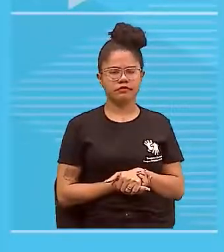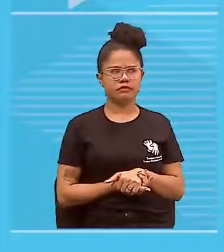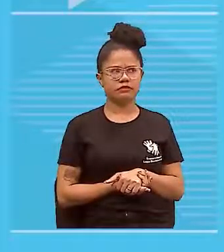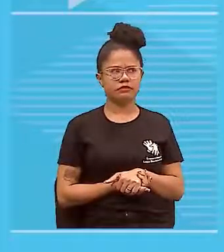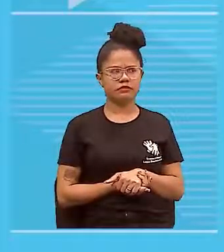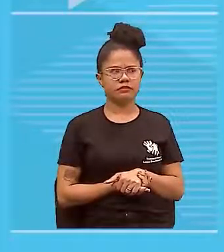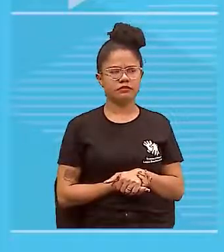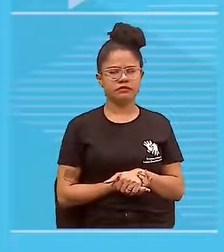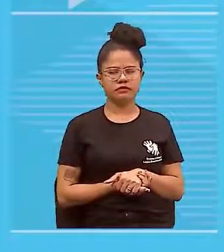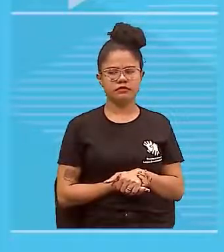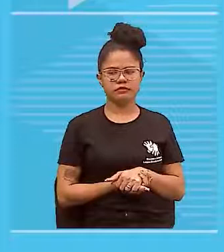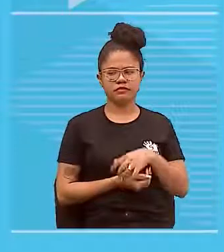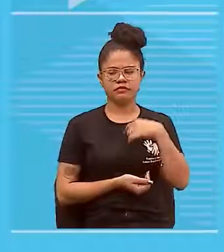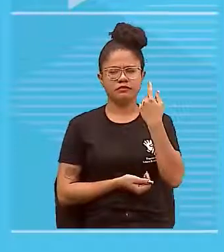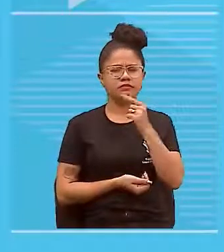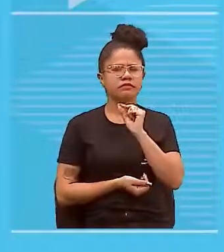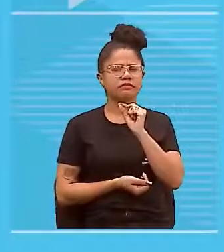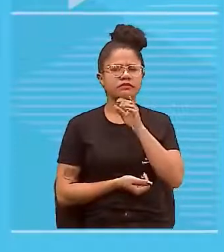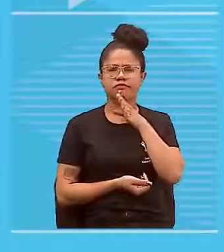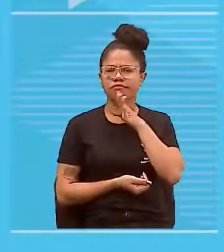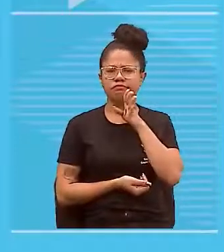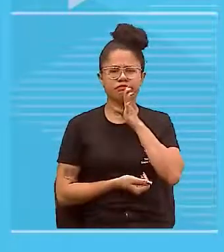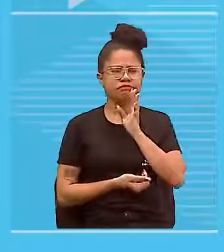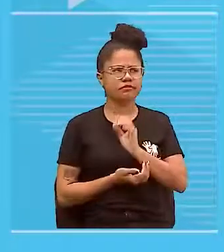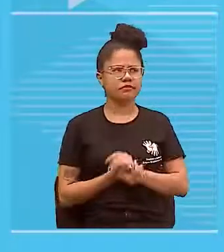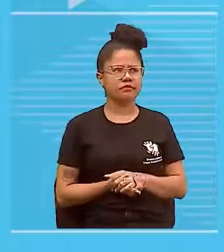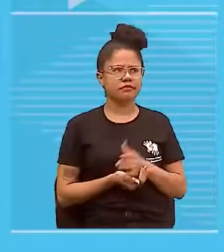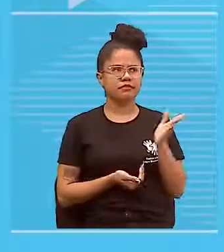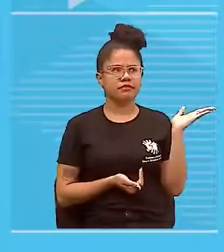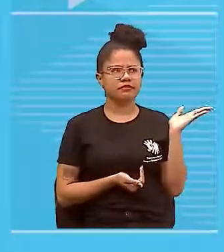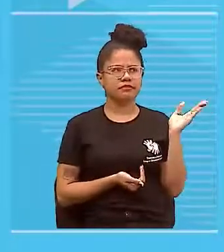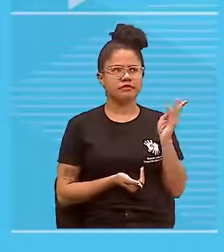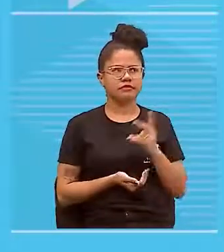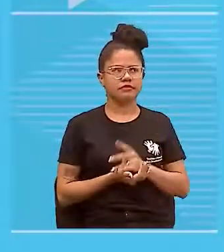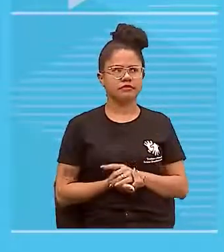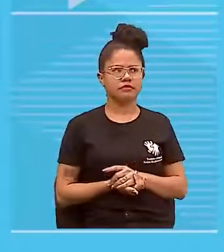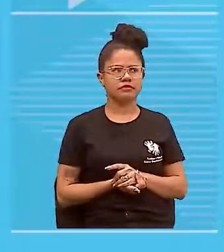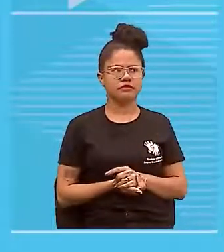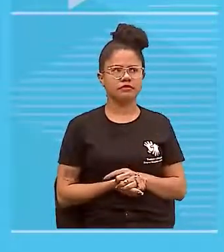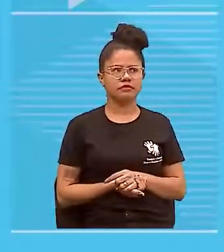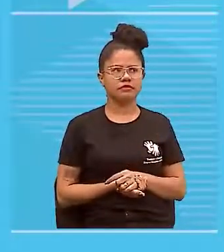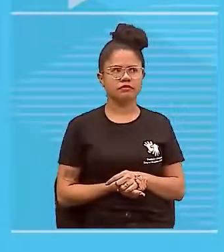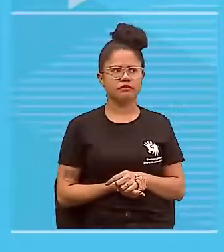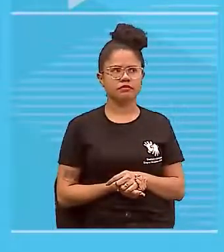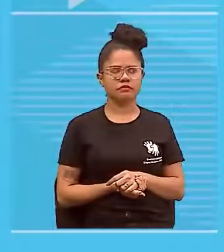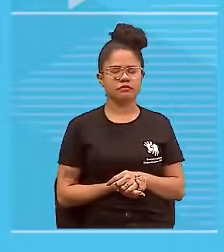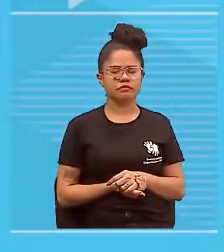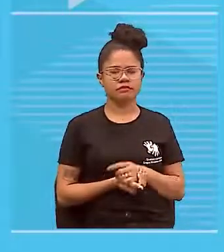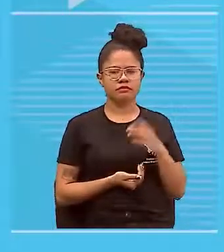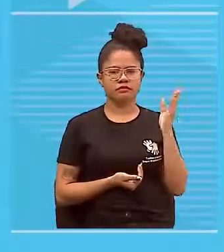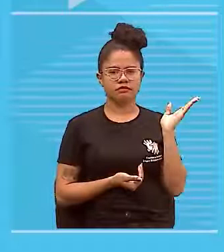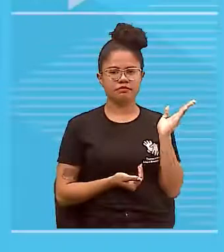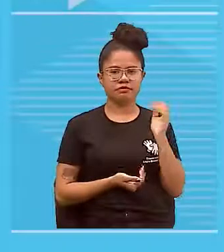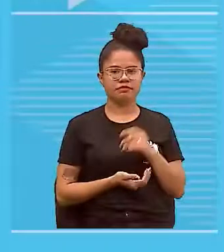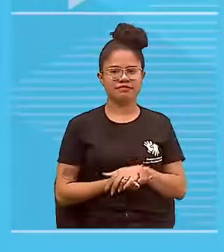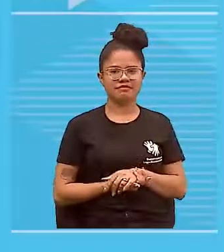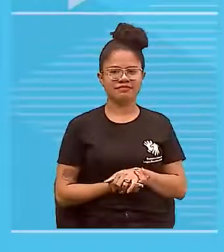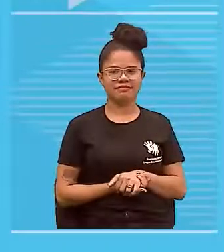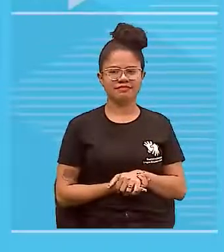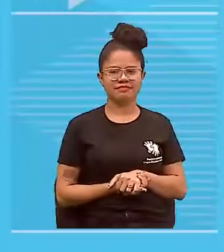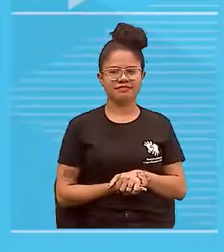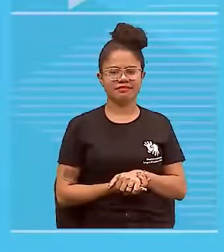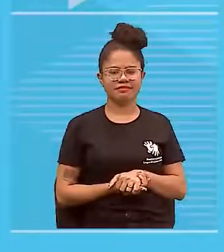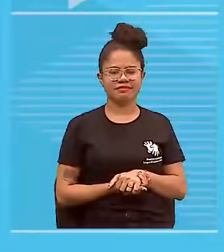não sabe ela corresponde a adaptação do discurso